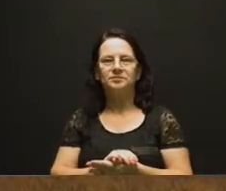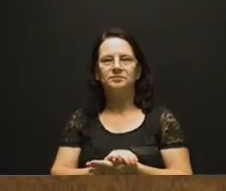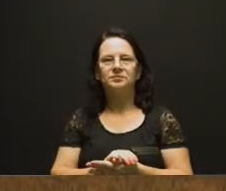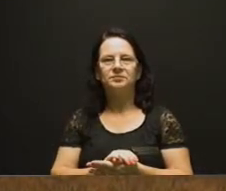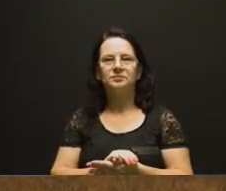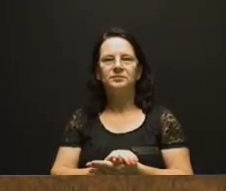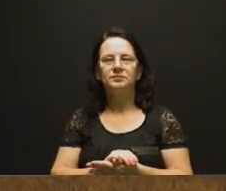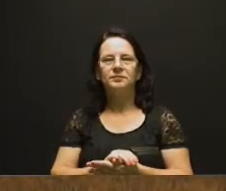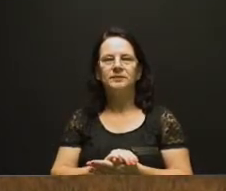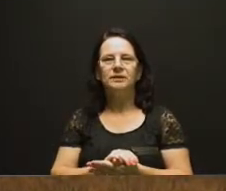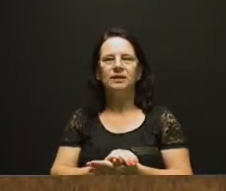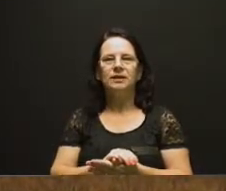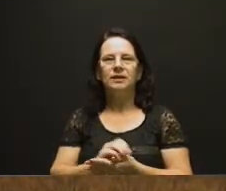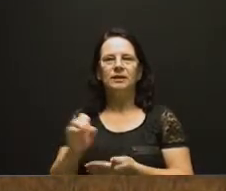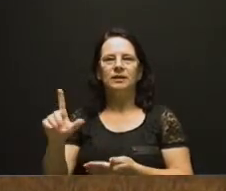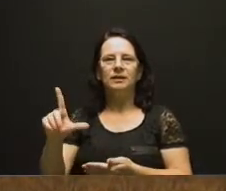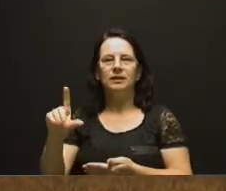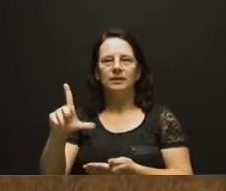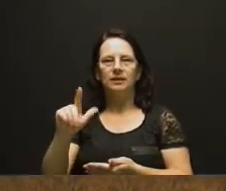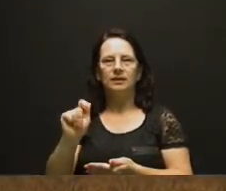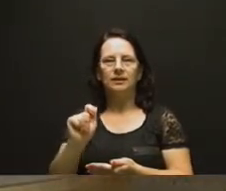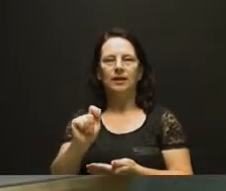palavra o vereador olá